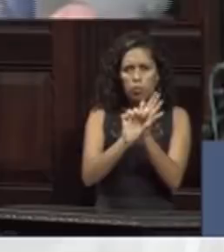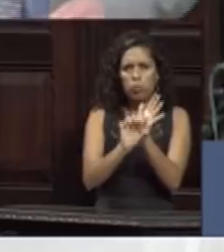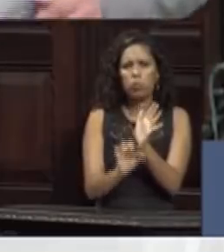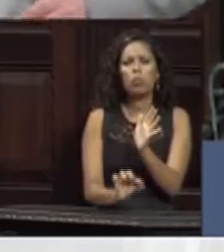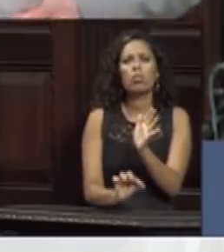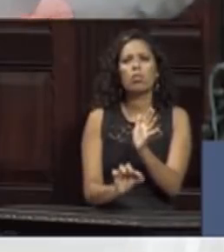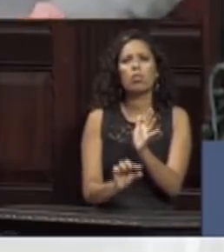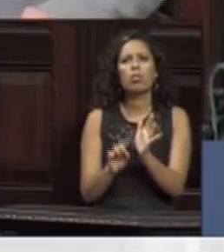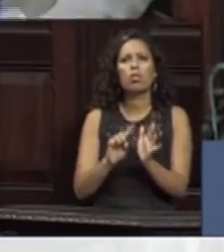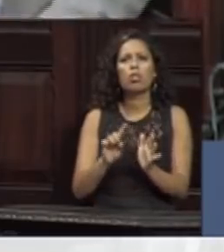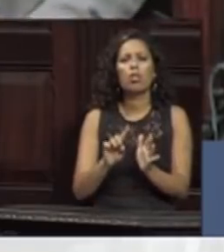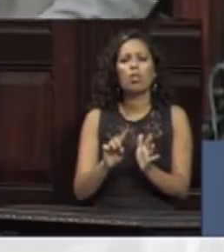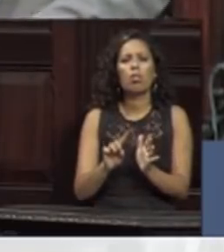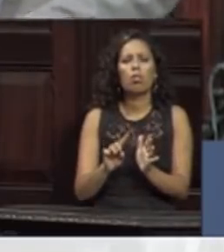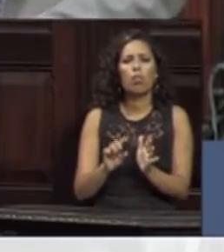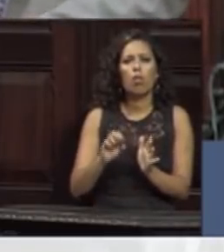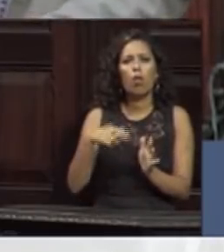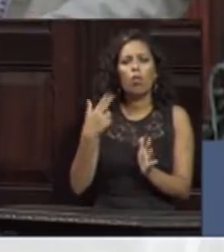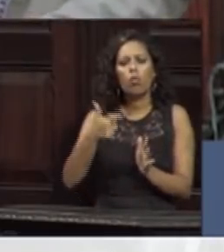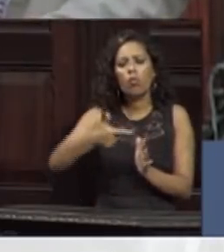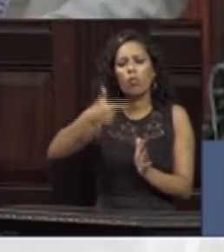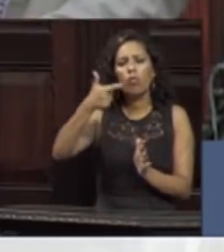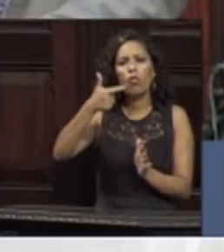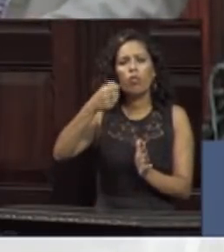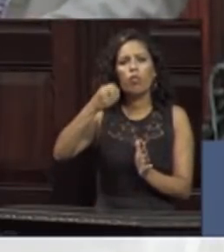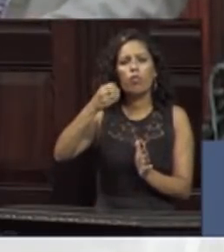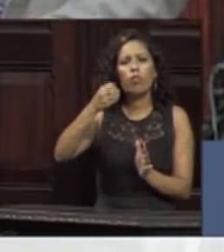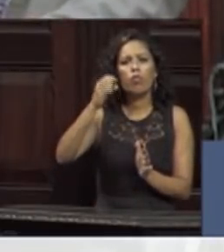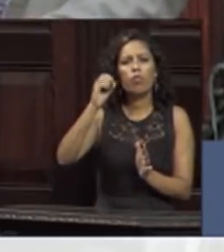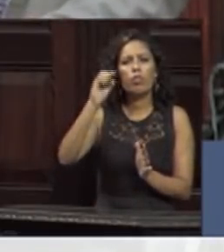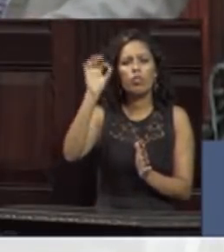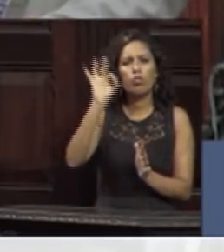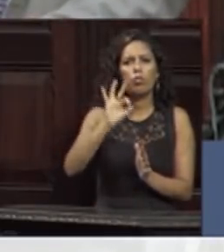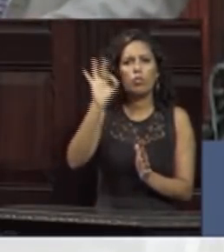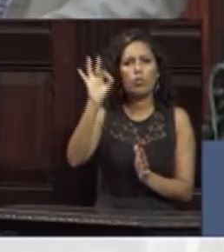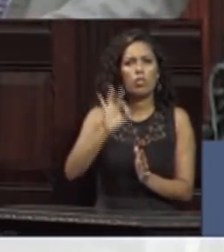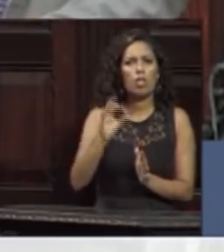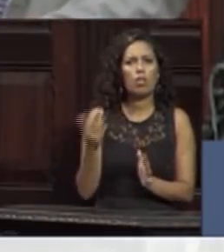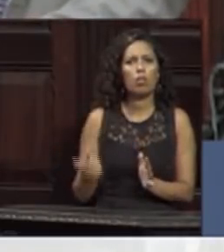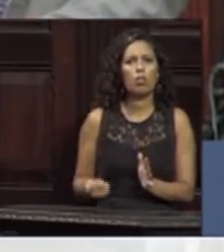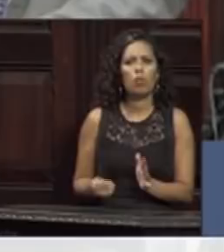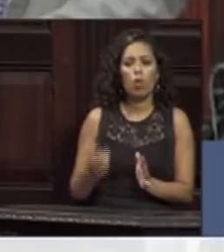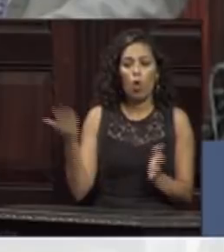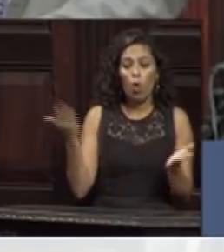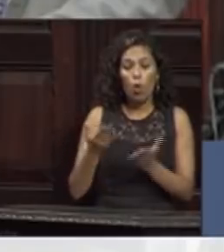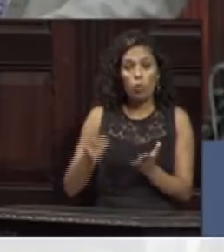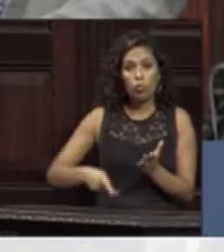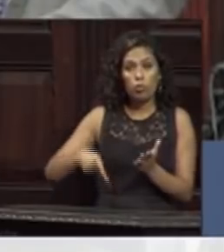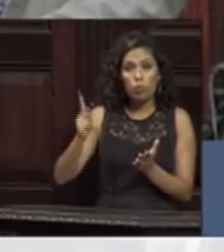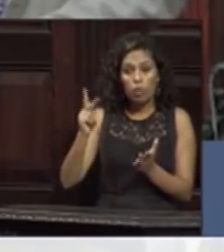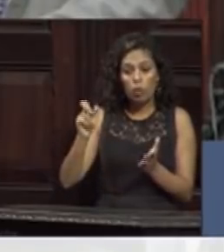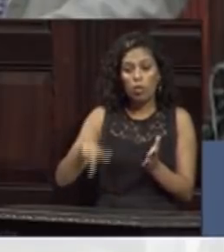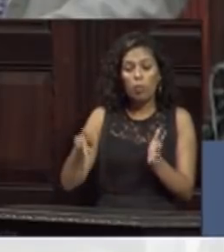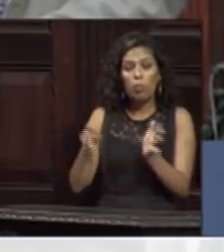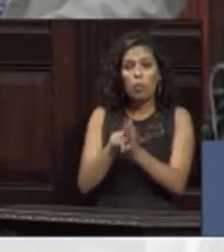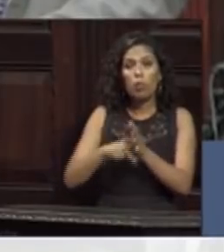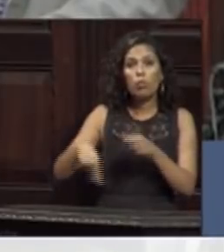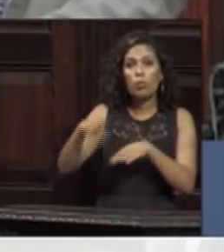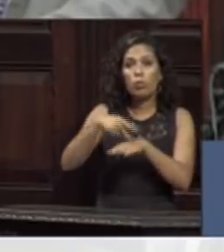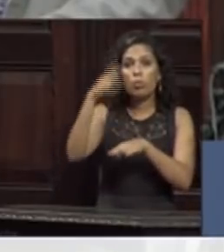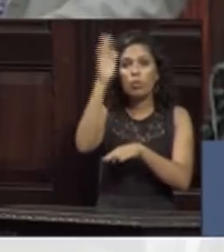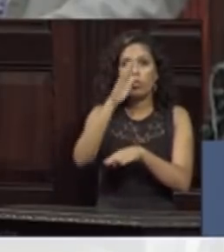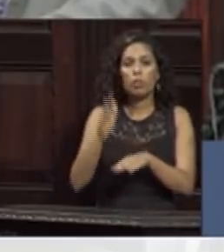do passado e 20% só novo. Um petróleo que é explorado e vendido no mercado internacional. Então, nós estamos